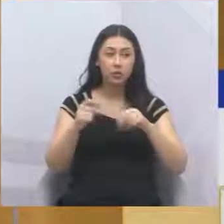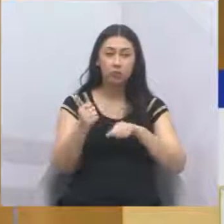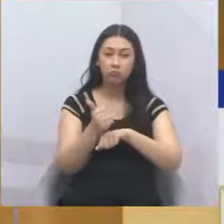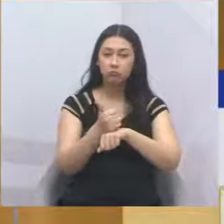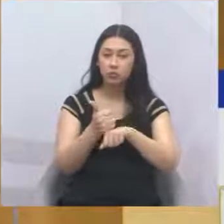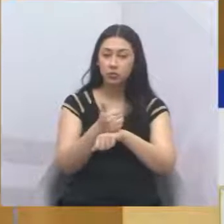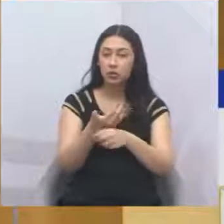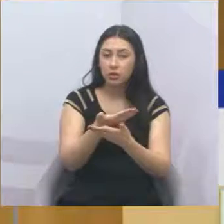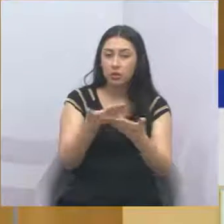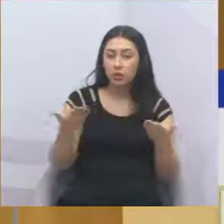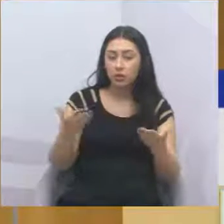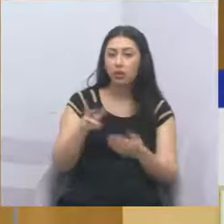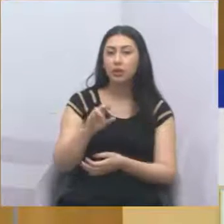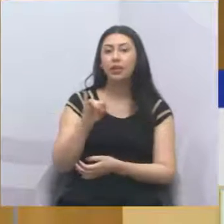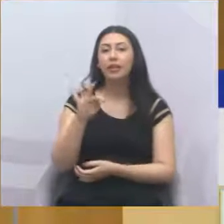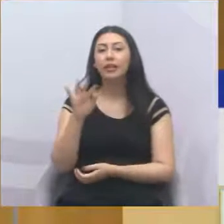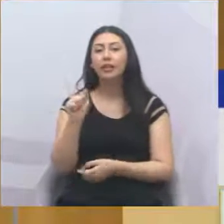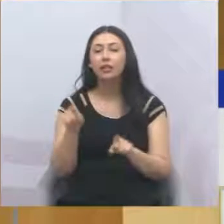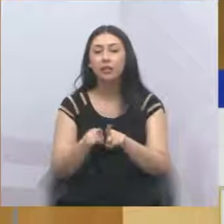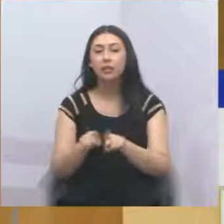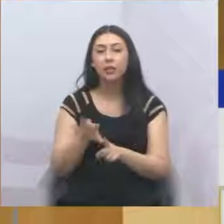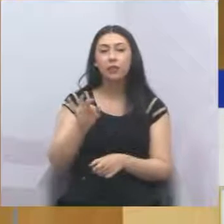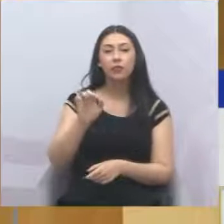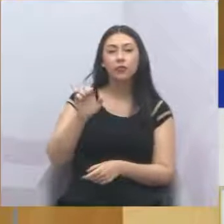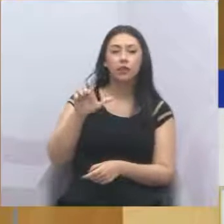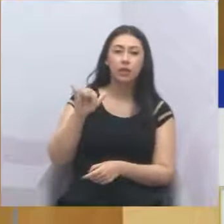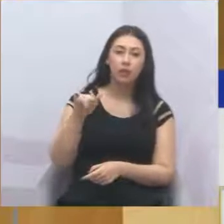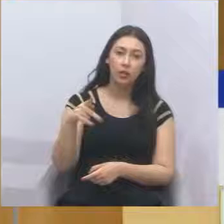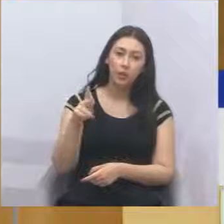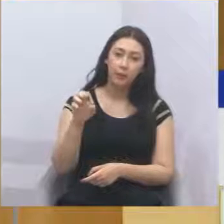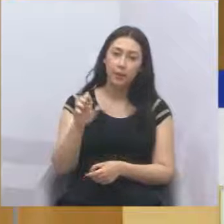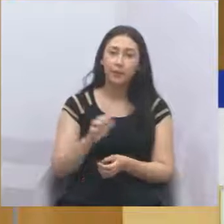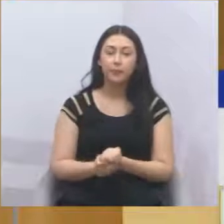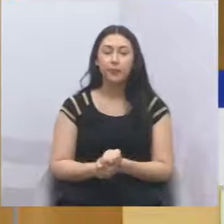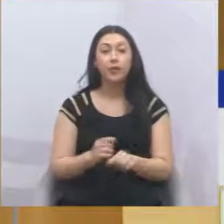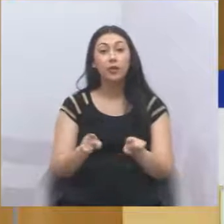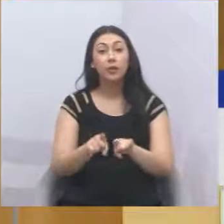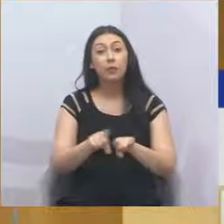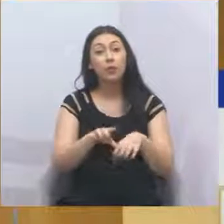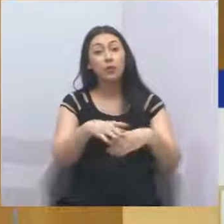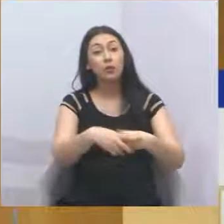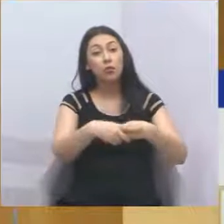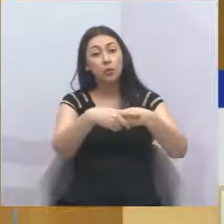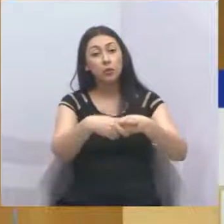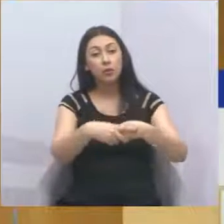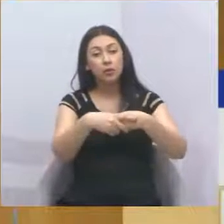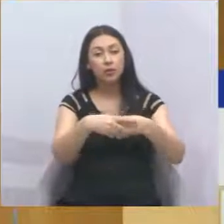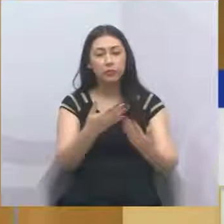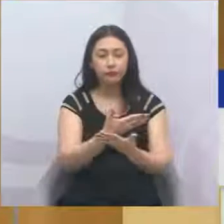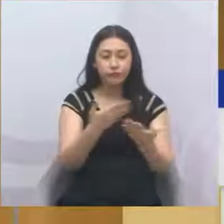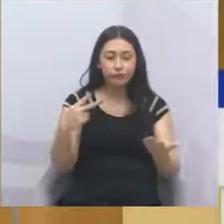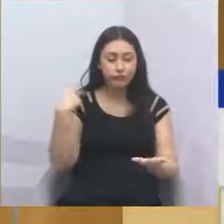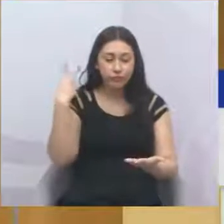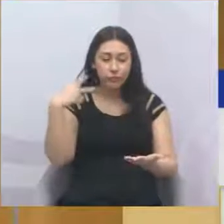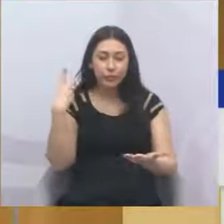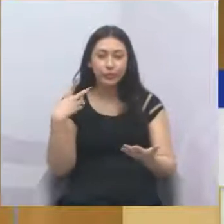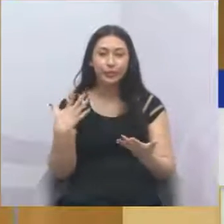dessa casa, em nome da Rita e do Felipe. Estender os cumprimentos aos nobres pares.